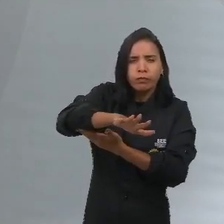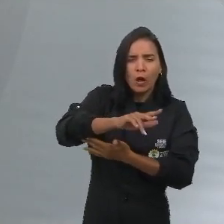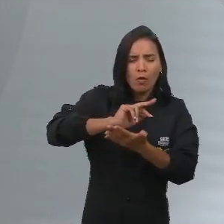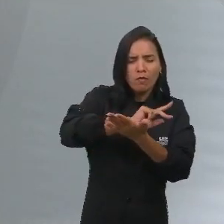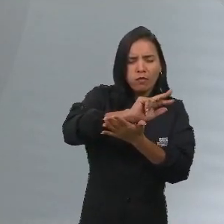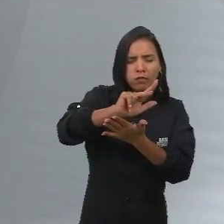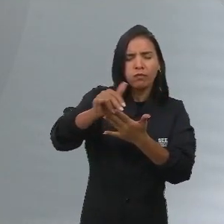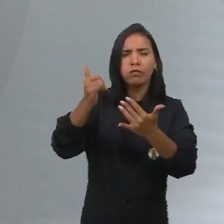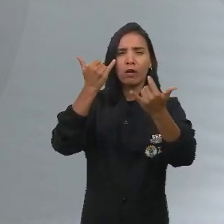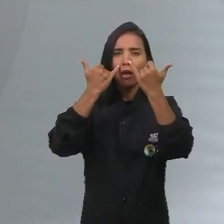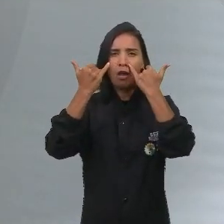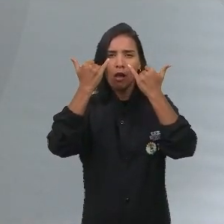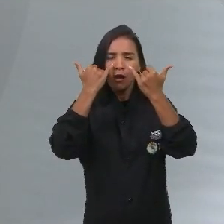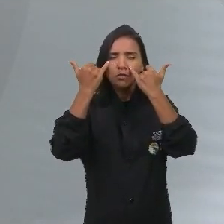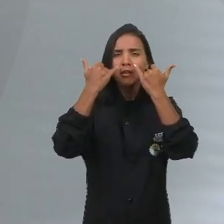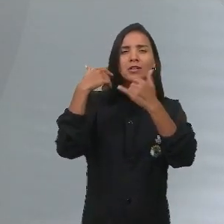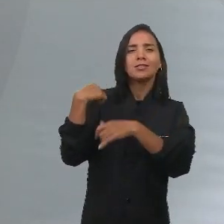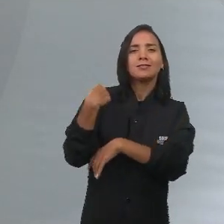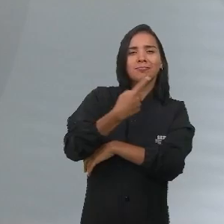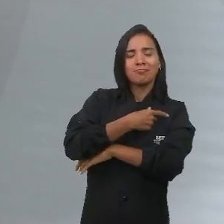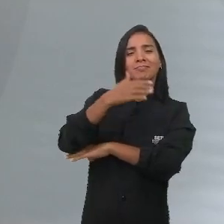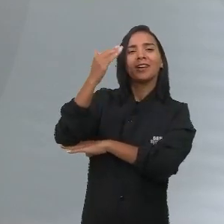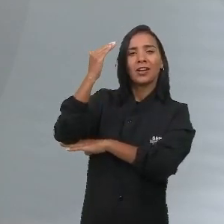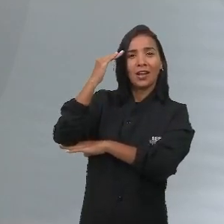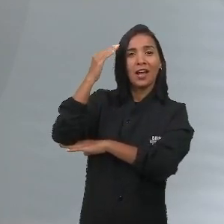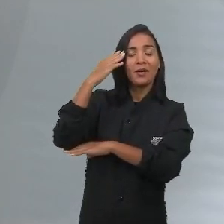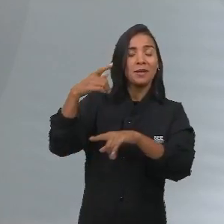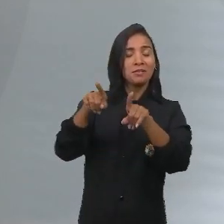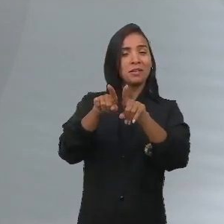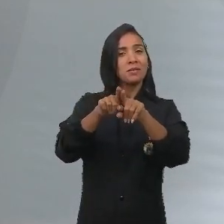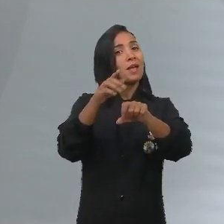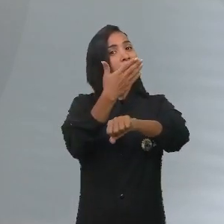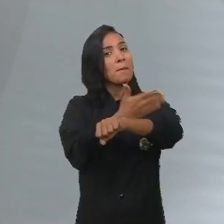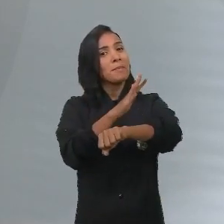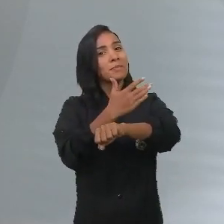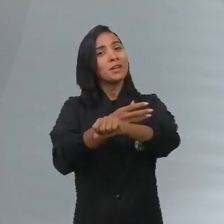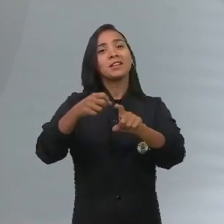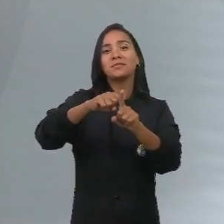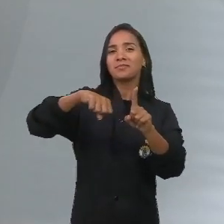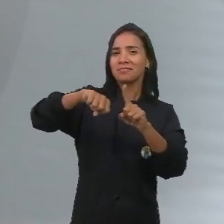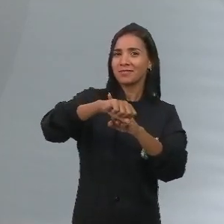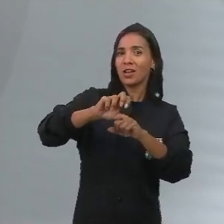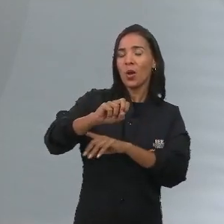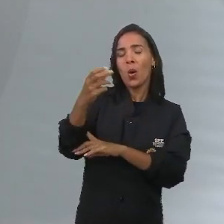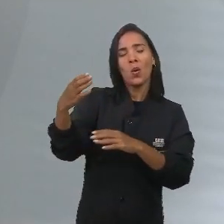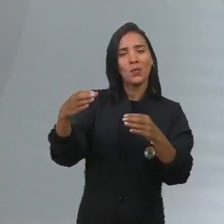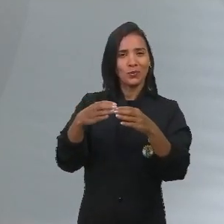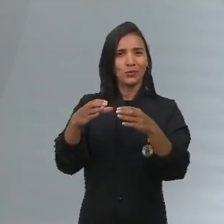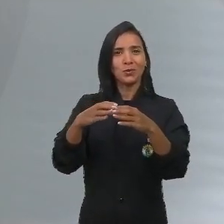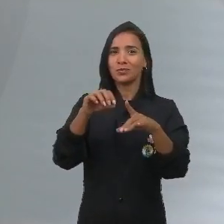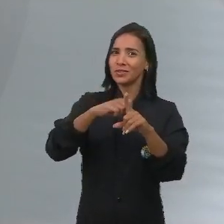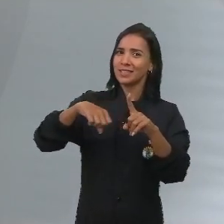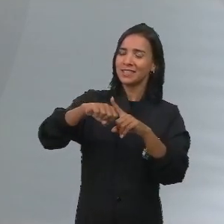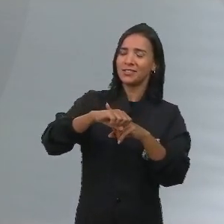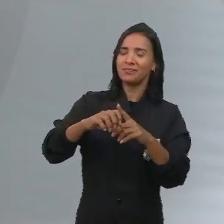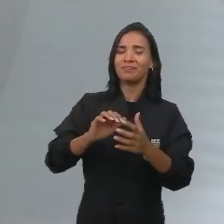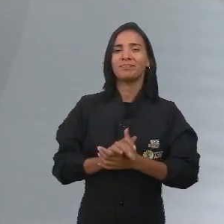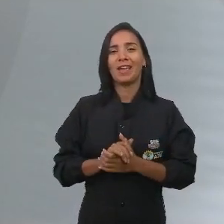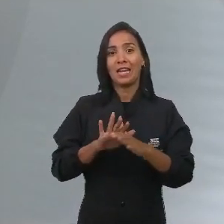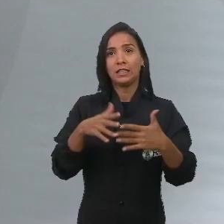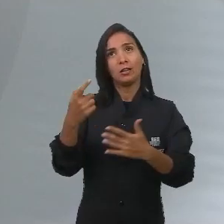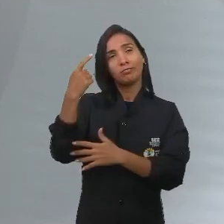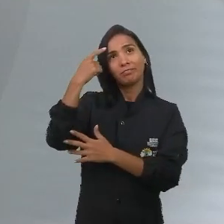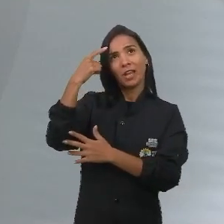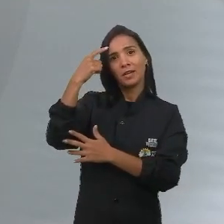ações de atitudes que são postas em práticas por uma sociedade por um grupo quando a gente pensa nesse aspecto